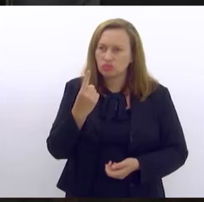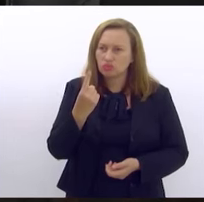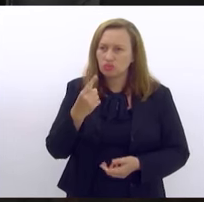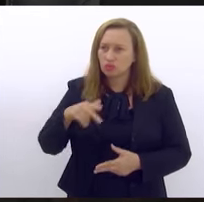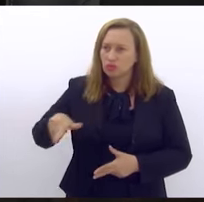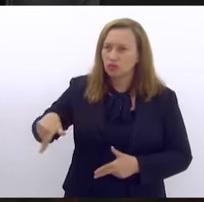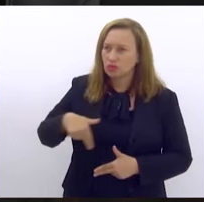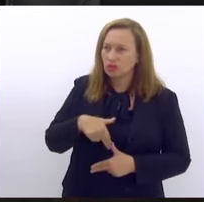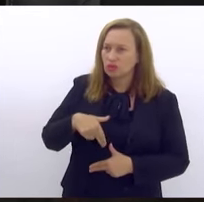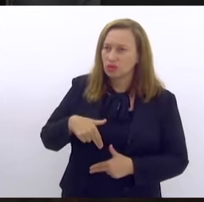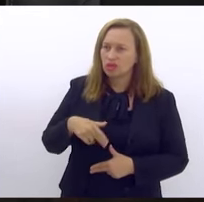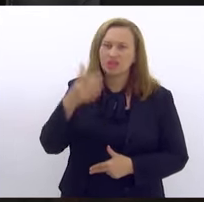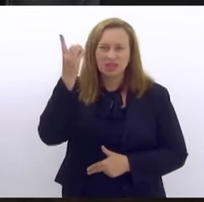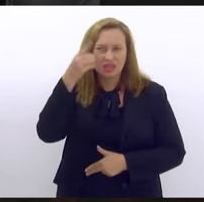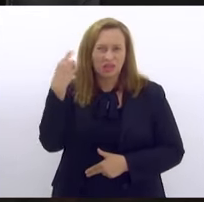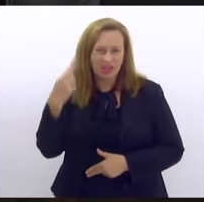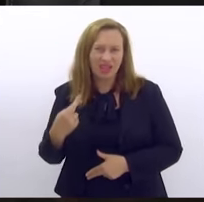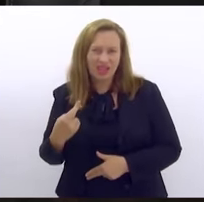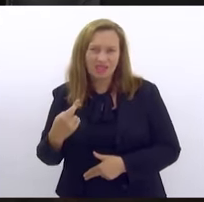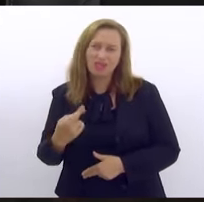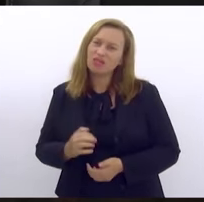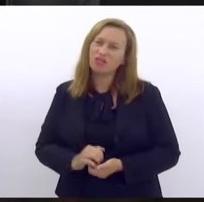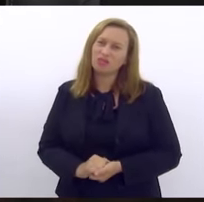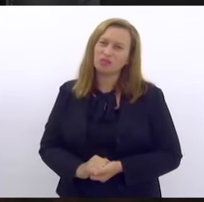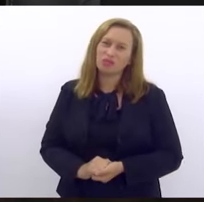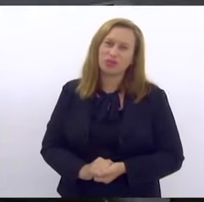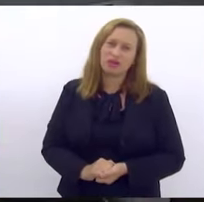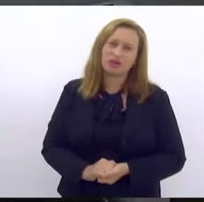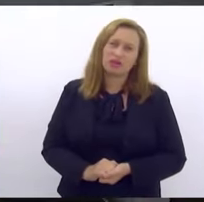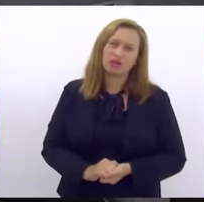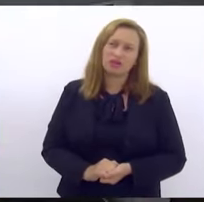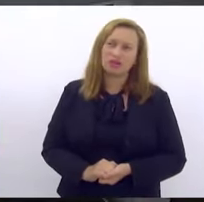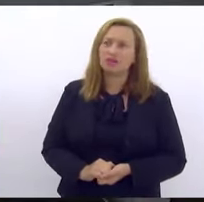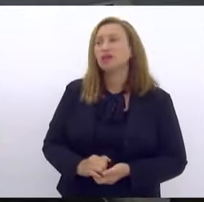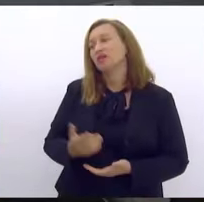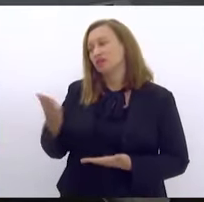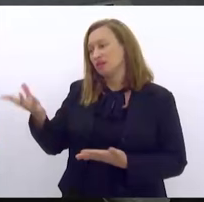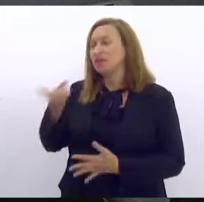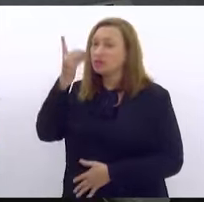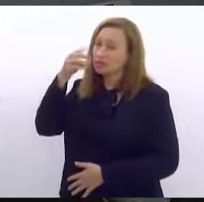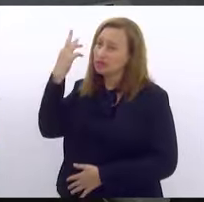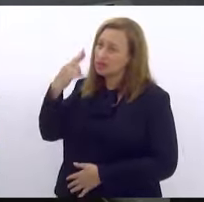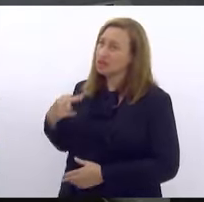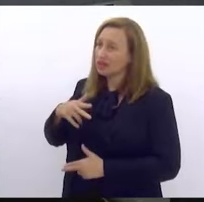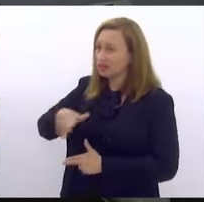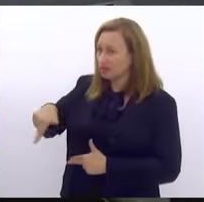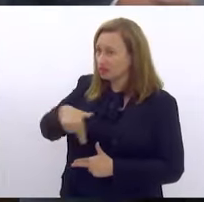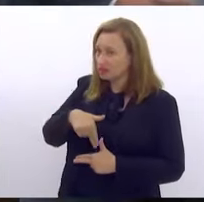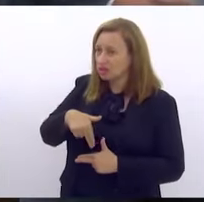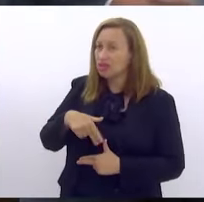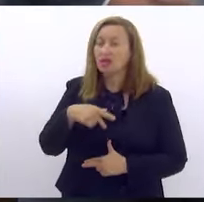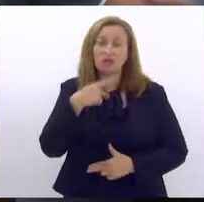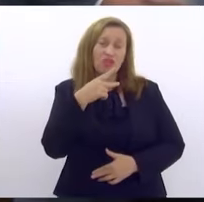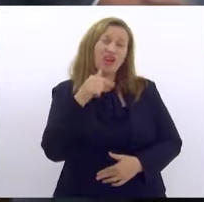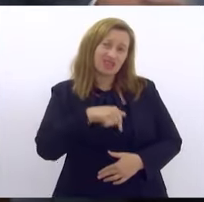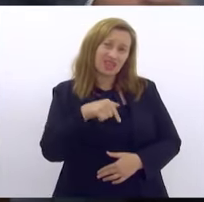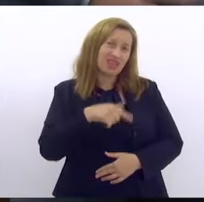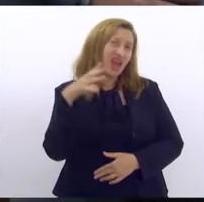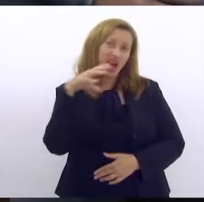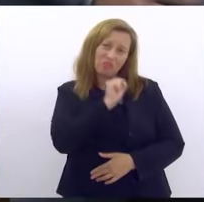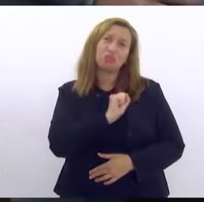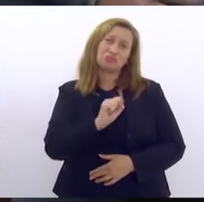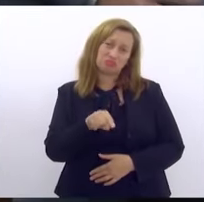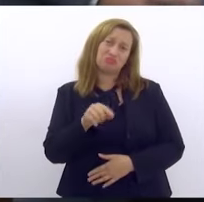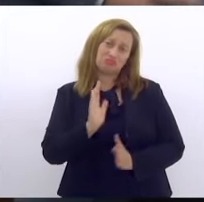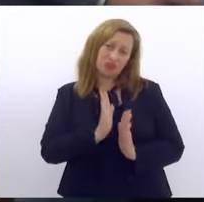vou me inscrever. Deputada Renata ainda vai fazer uso da palavra, né? Enquanto a deputada Renata se dirige ao púlpito, eu não vou me inscrever. Falei daqui mesmo de forma rápida,